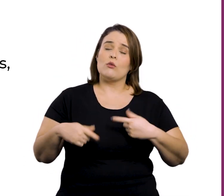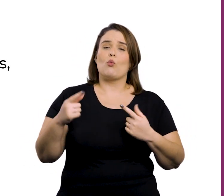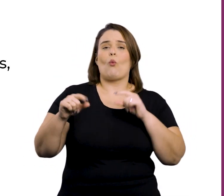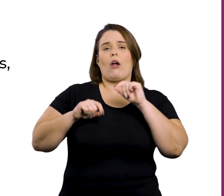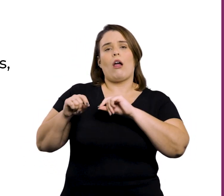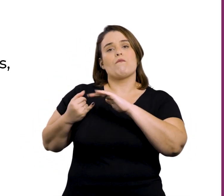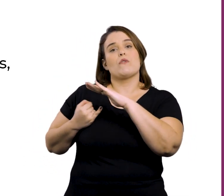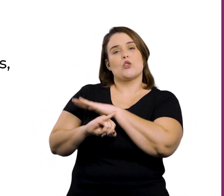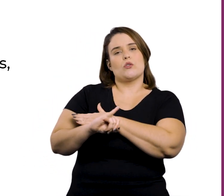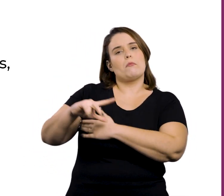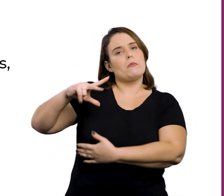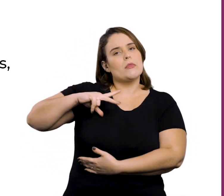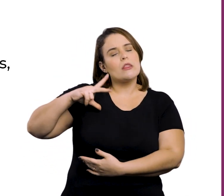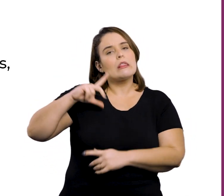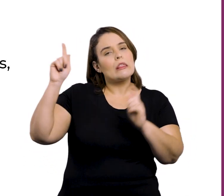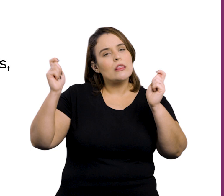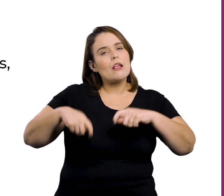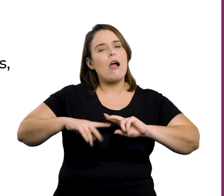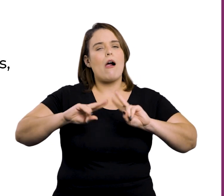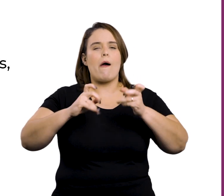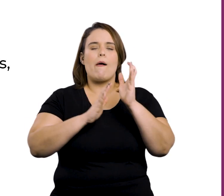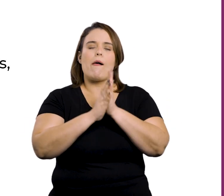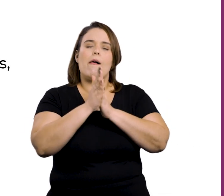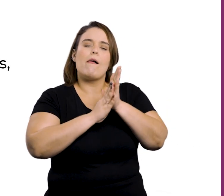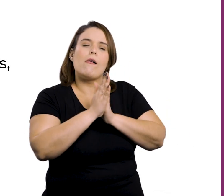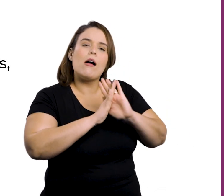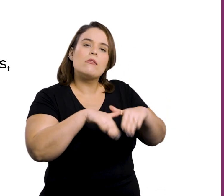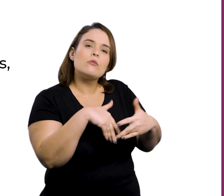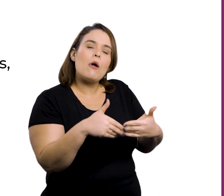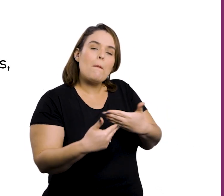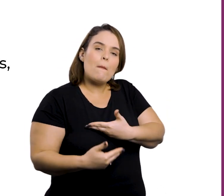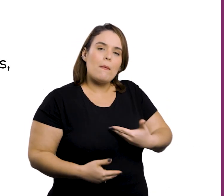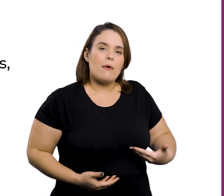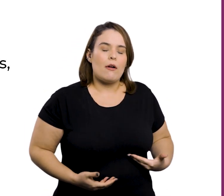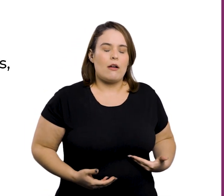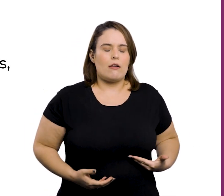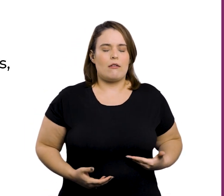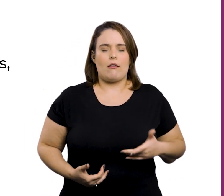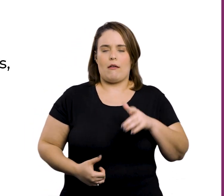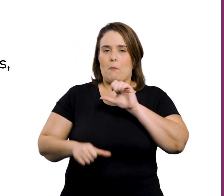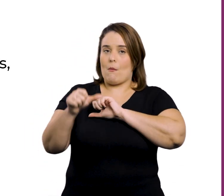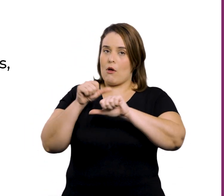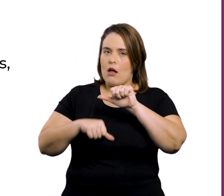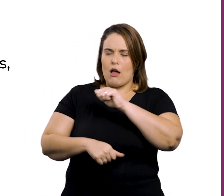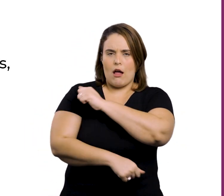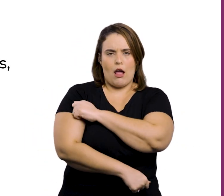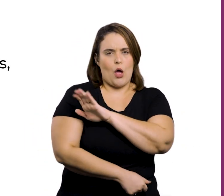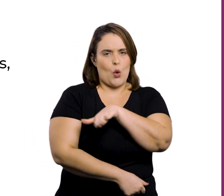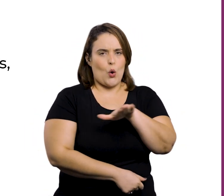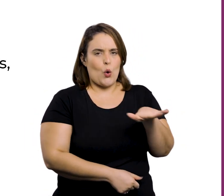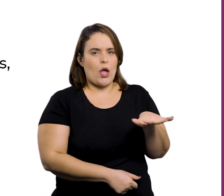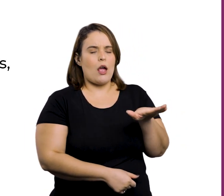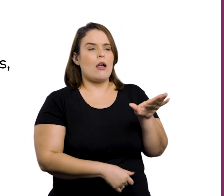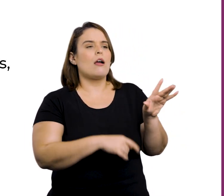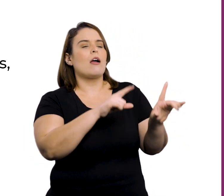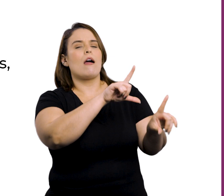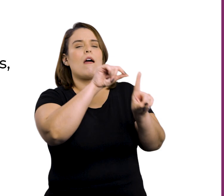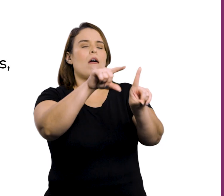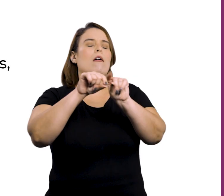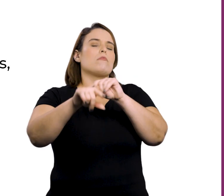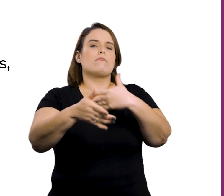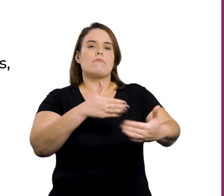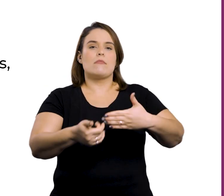para que investidores privados obtivessem lucro sobre escolas públicas, enquanto transformava os alunos,